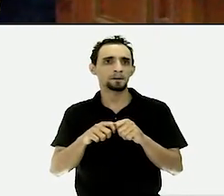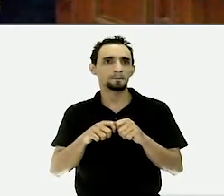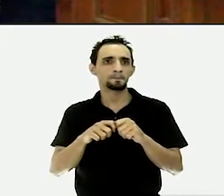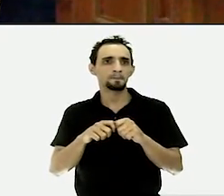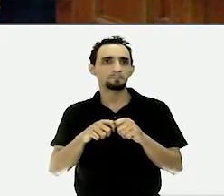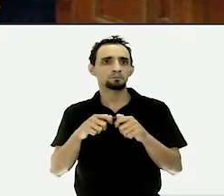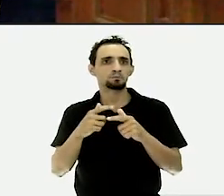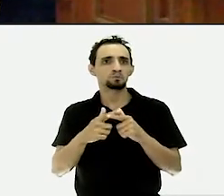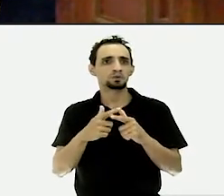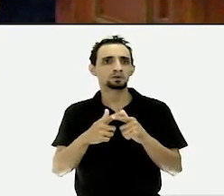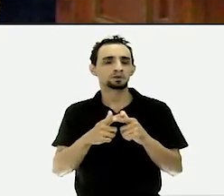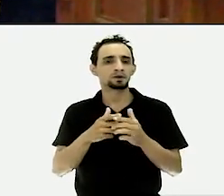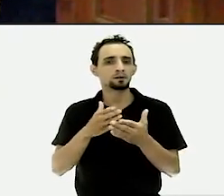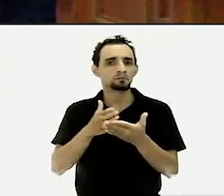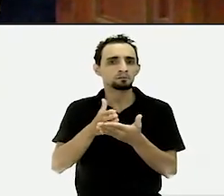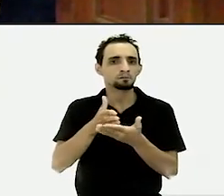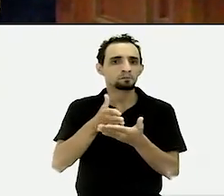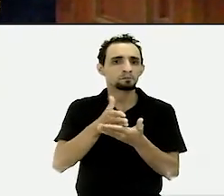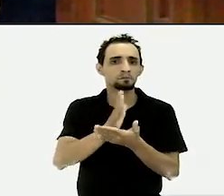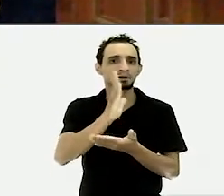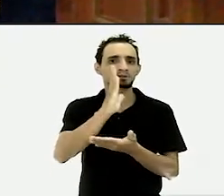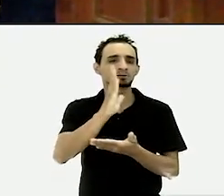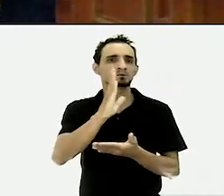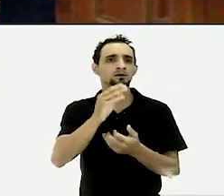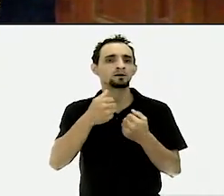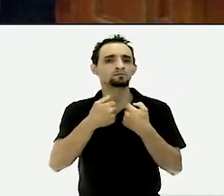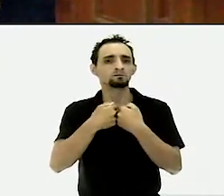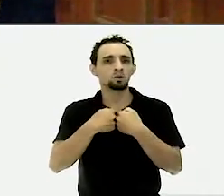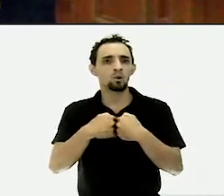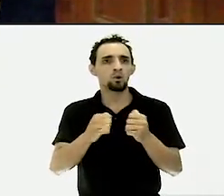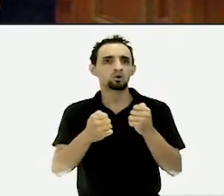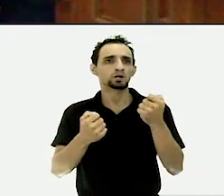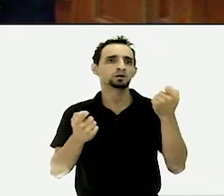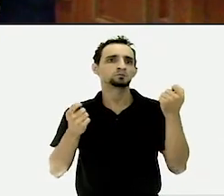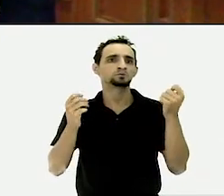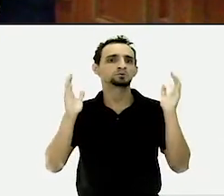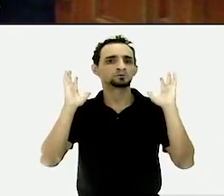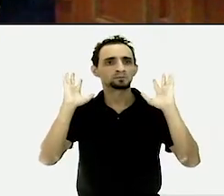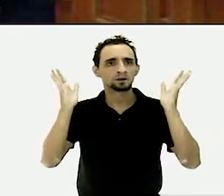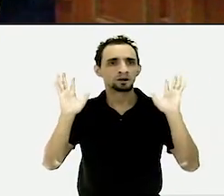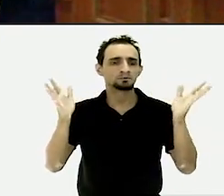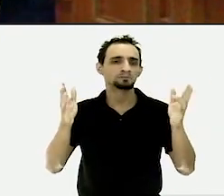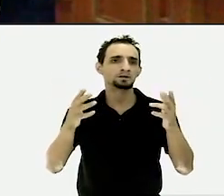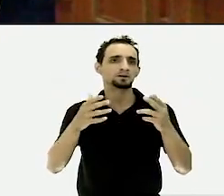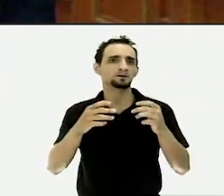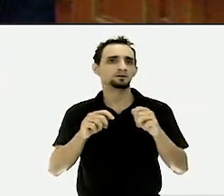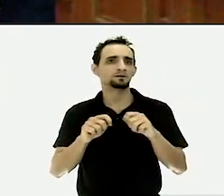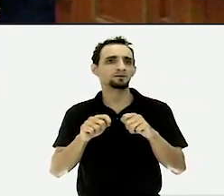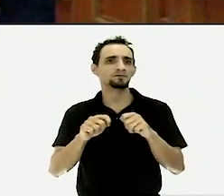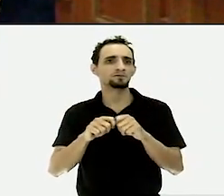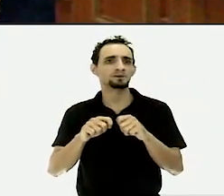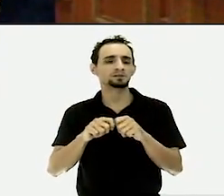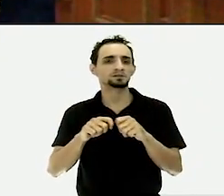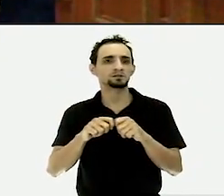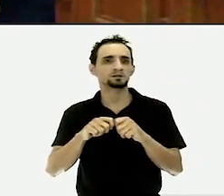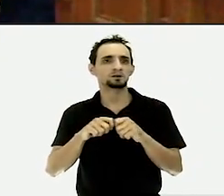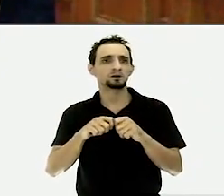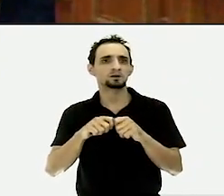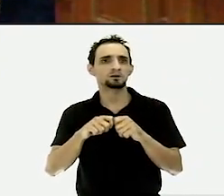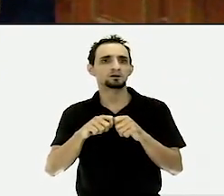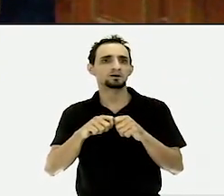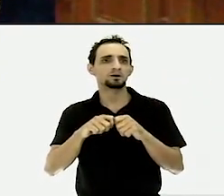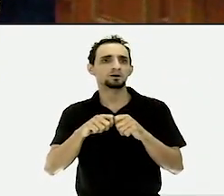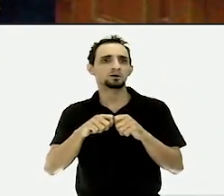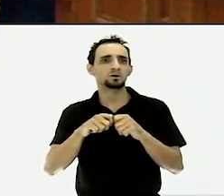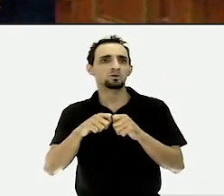consegue, vai ter que ser deslocado para outro lugar. Quer dizer, até as pessoas se adaptarem, o transtorno é grande, às vezes cai aí o